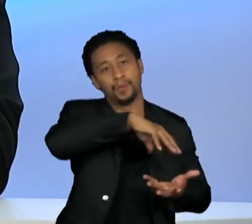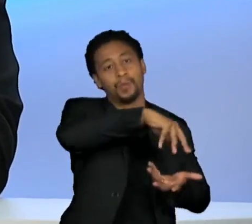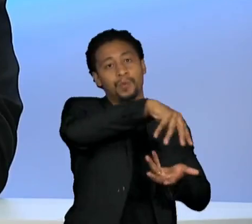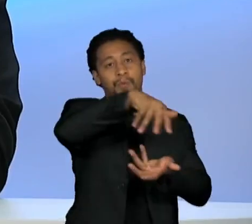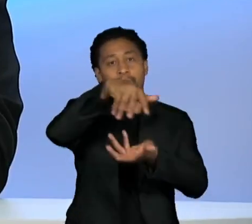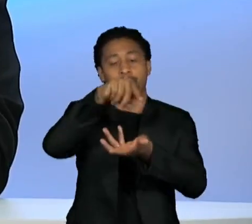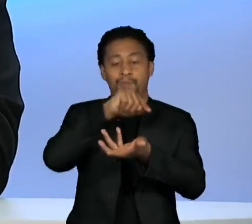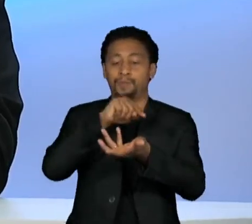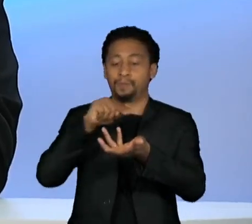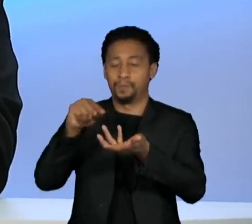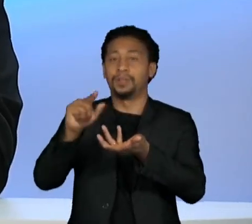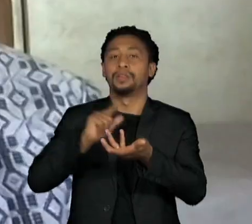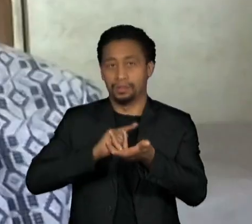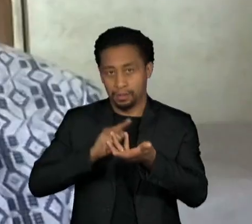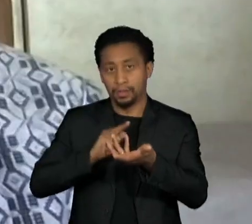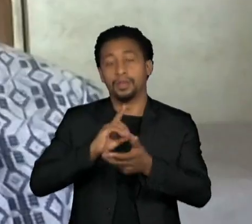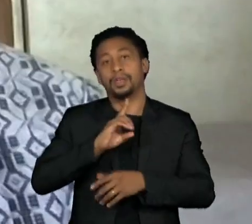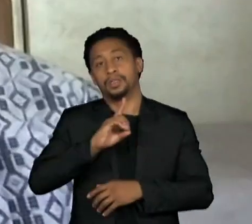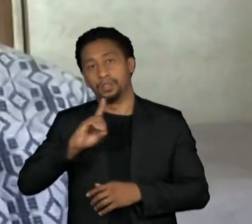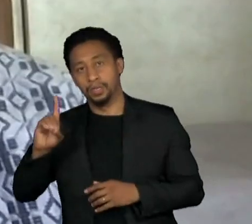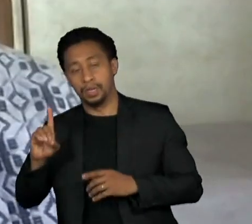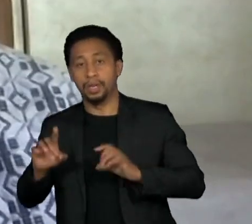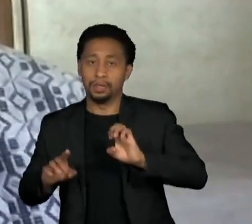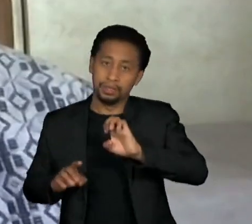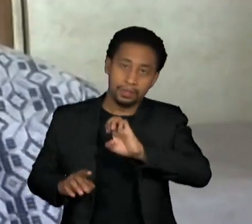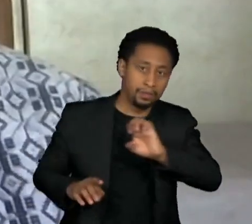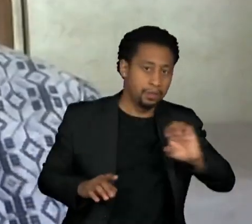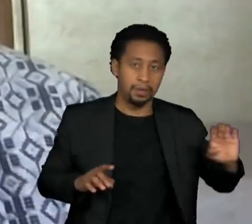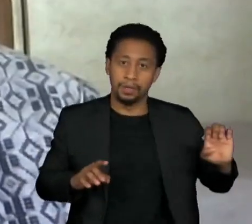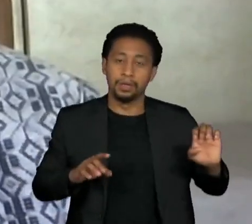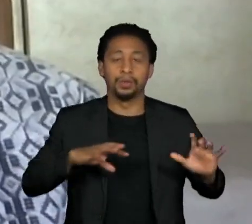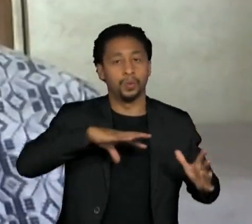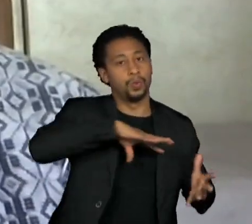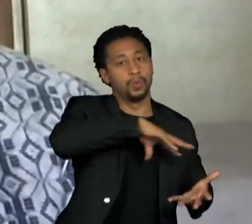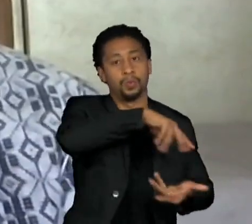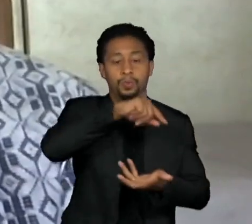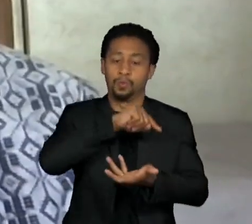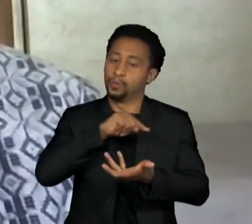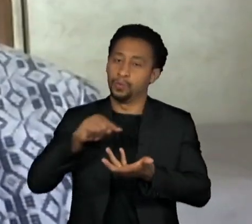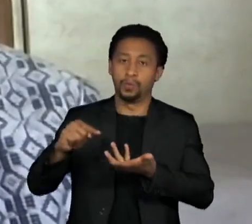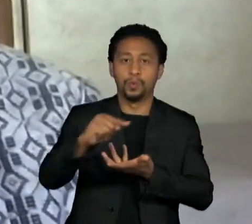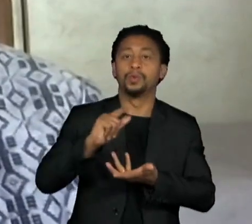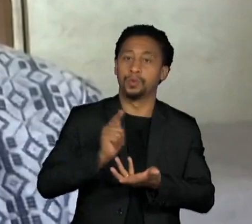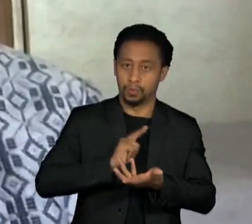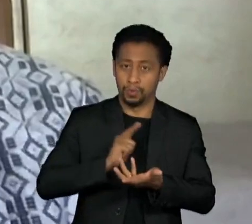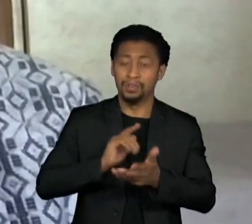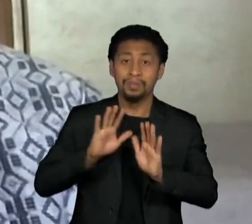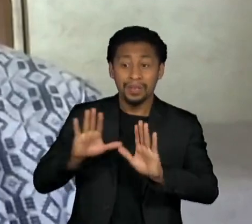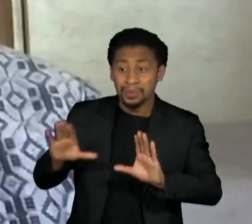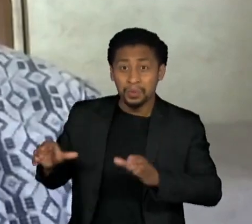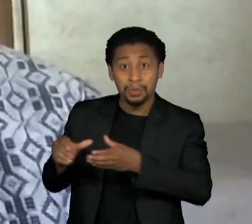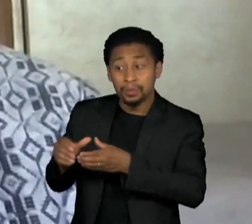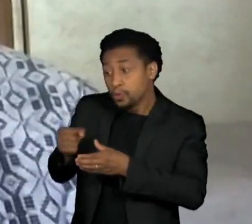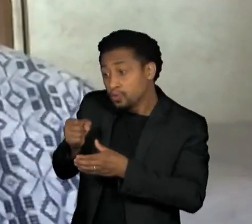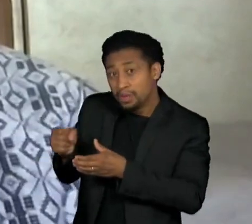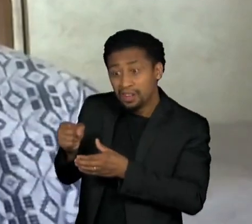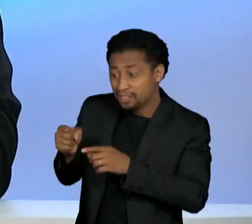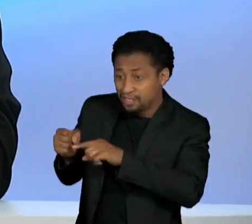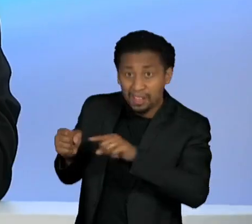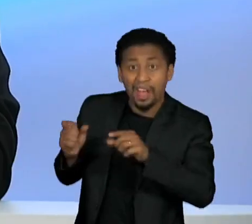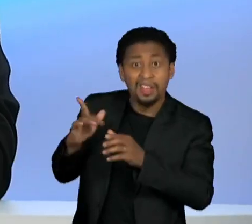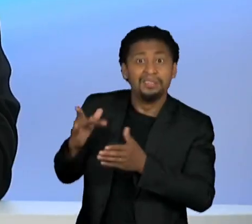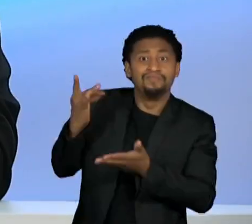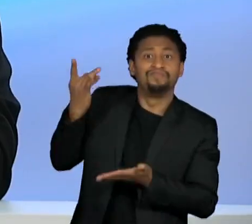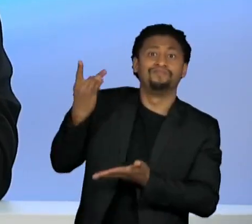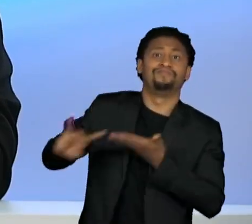global, em governos de direita e de esquerda, no mundo inteiro. A questão é que o jornalismo foi colocado como inimigo, né, como